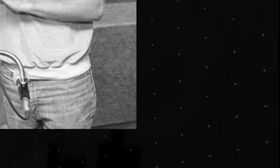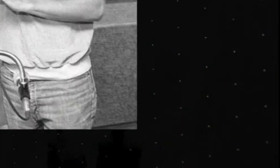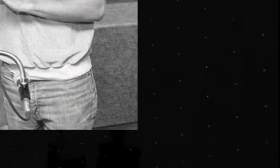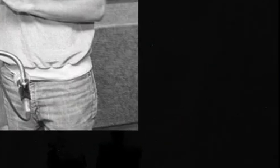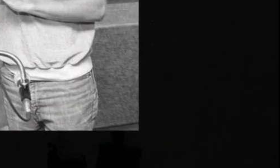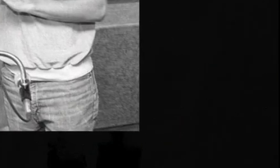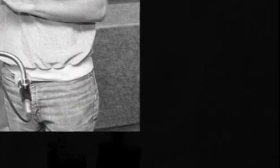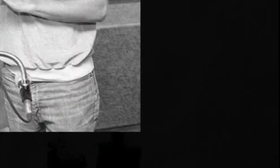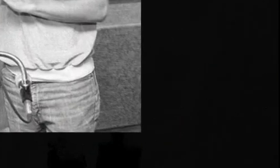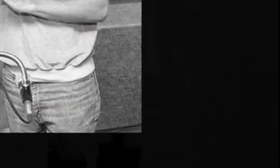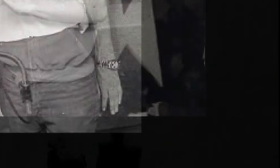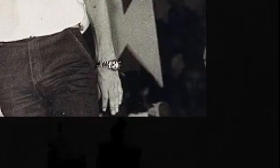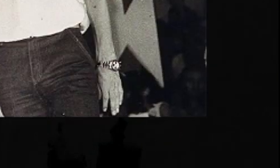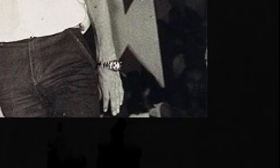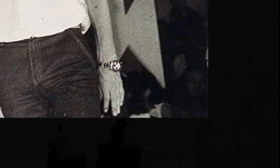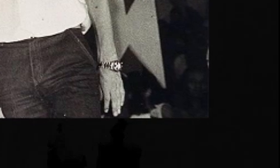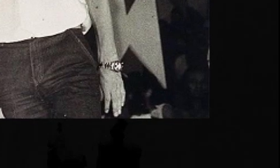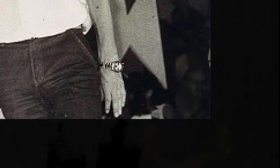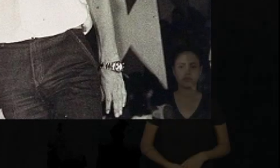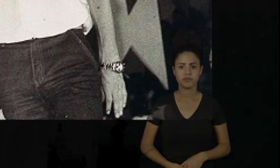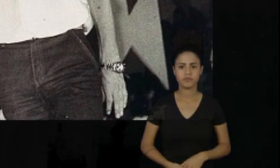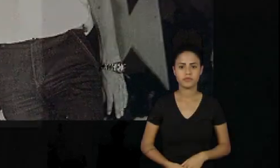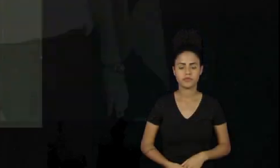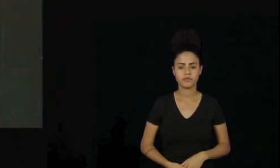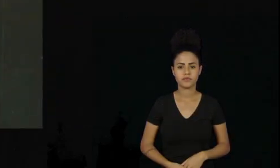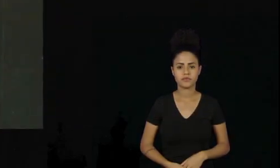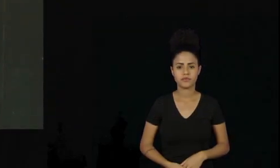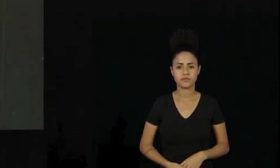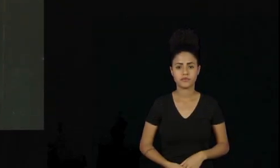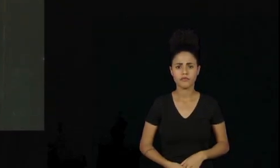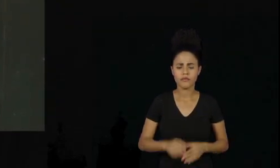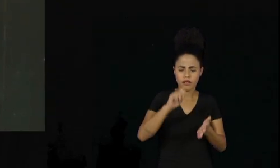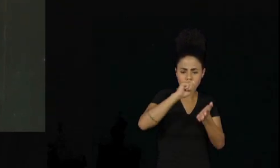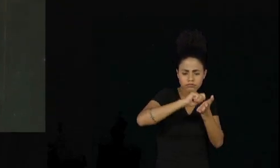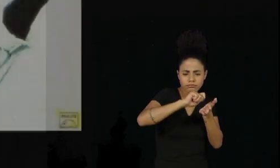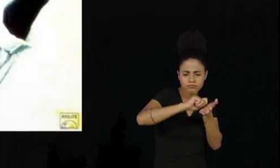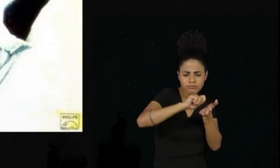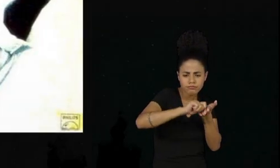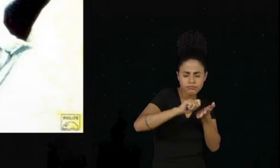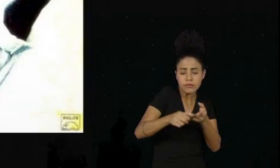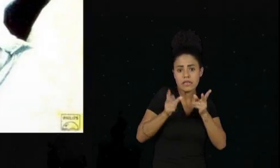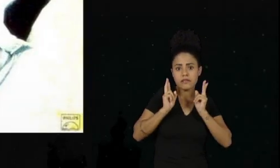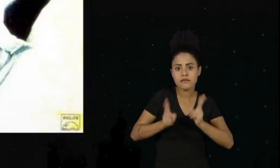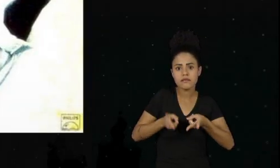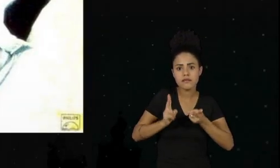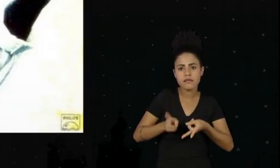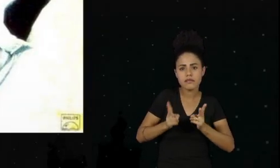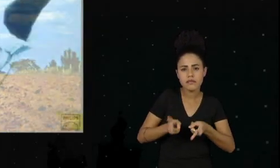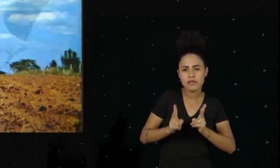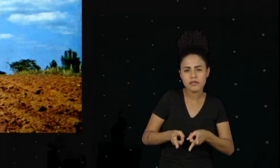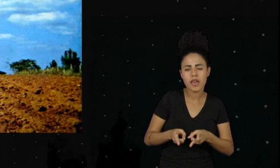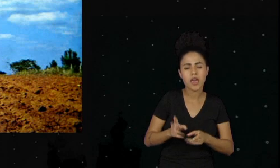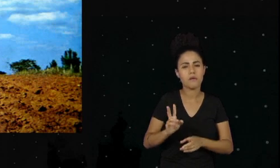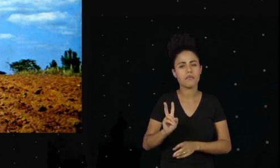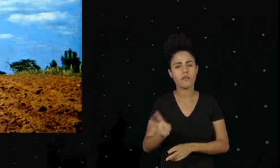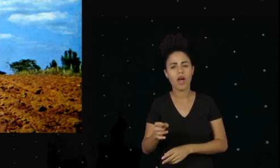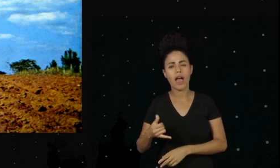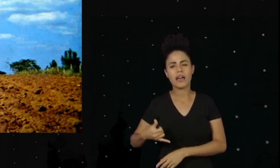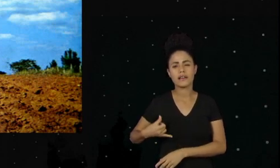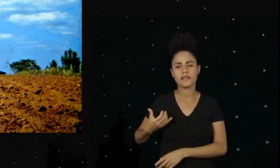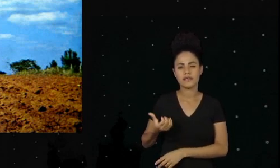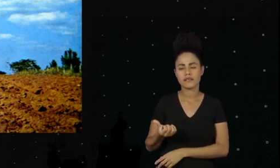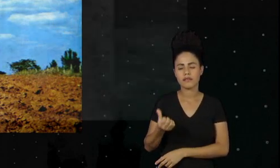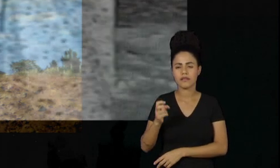gente desconhece. Ele nunca deixou de compor, né? E durante essa época de 65 até